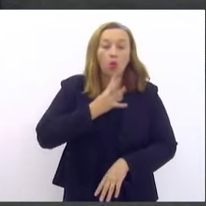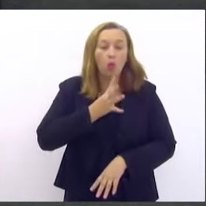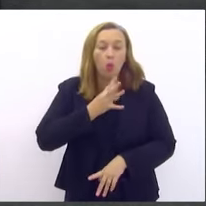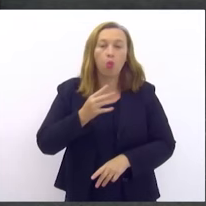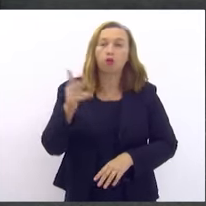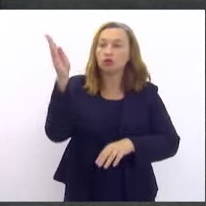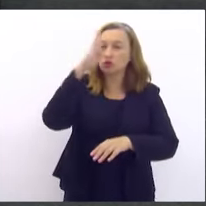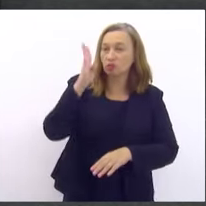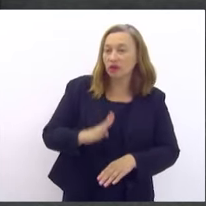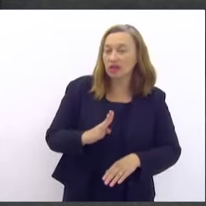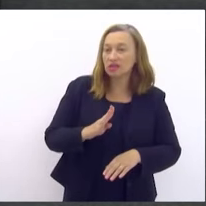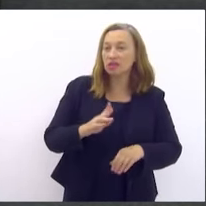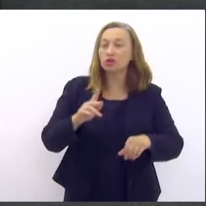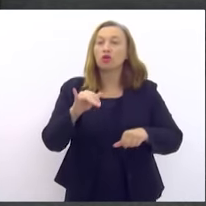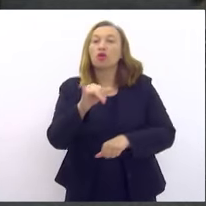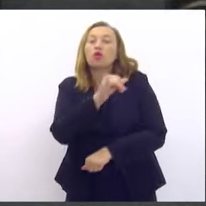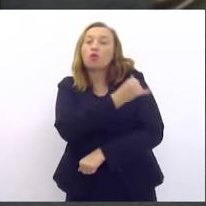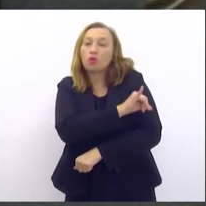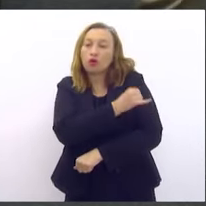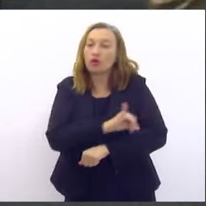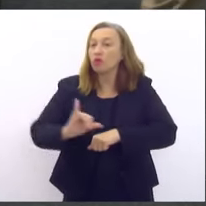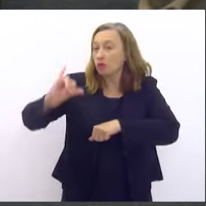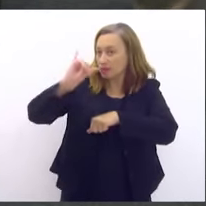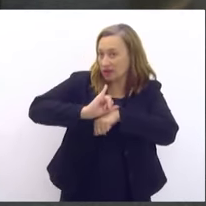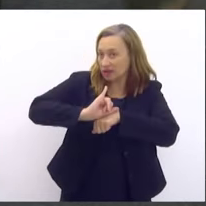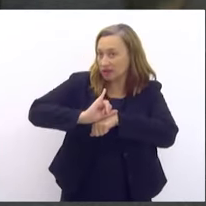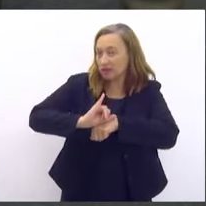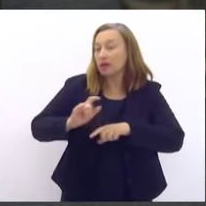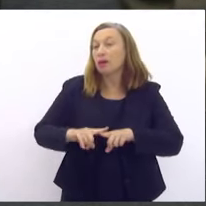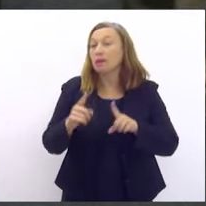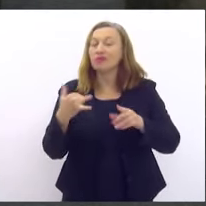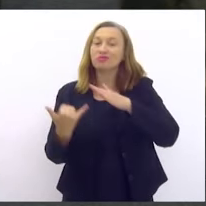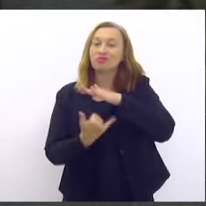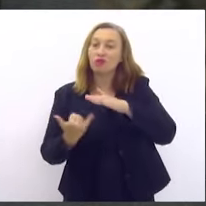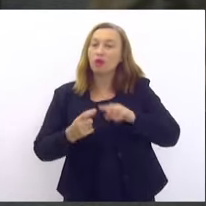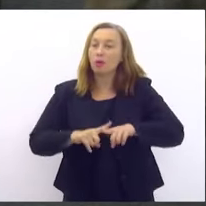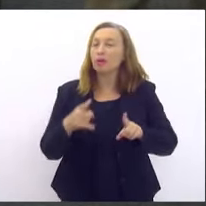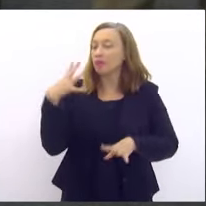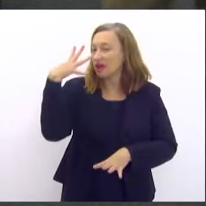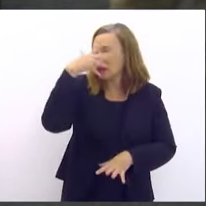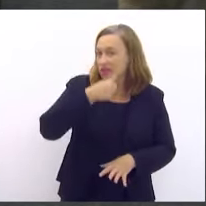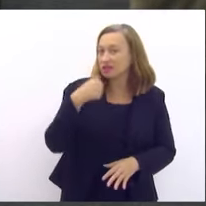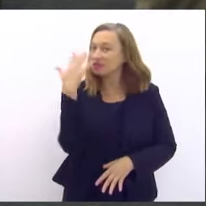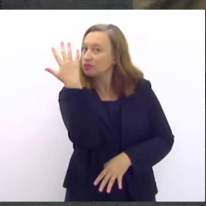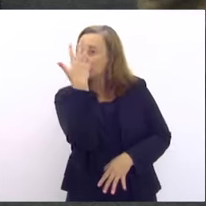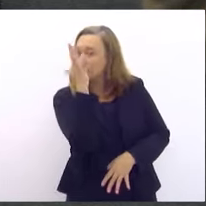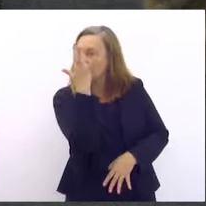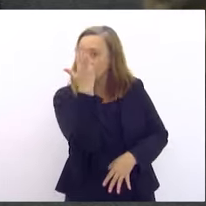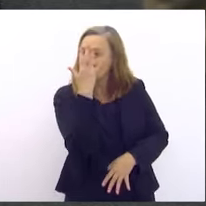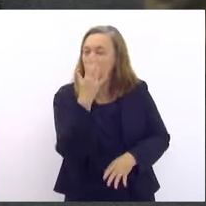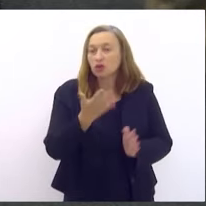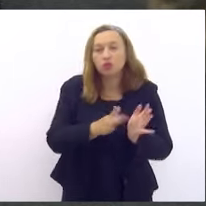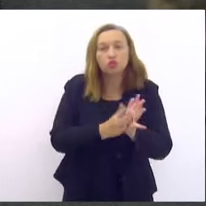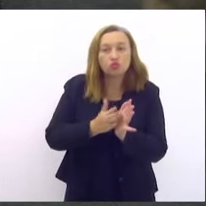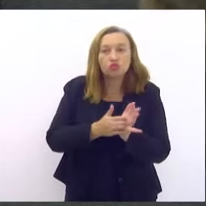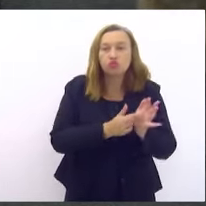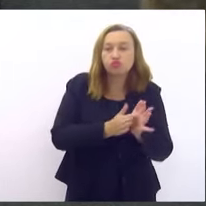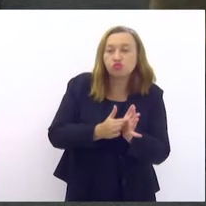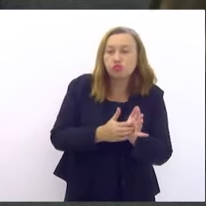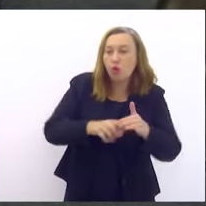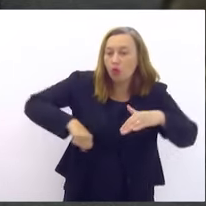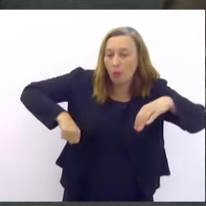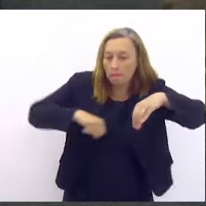reconhece o rio como capital mesmo que seja de maneira informal pela sua beleza do carnaval do Samba e do